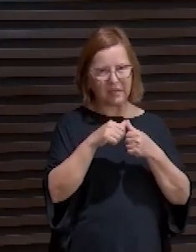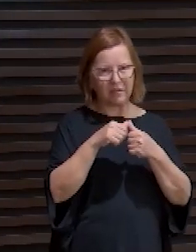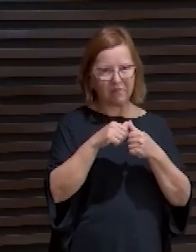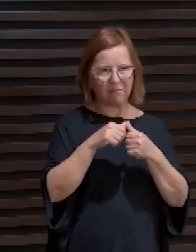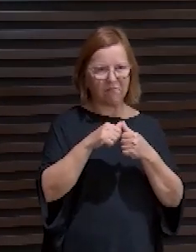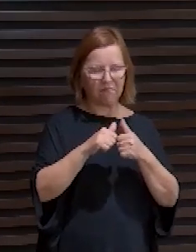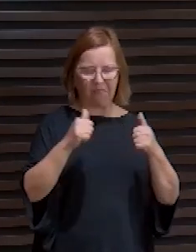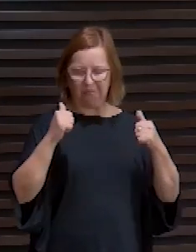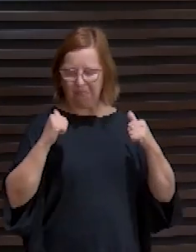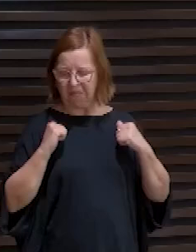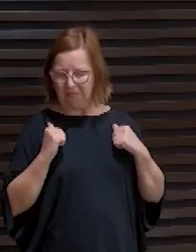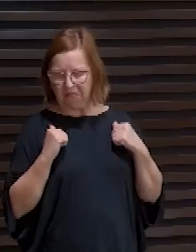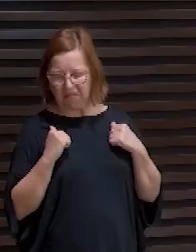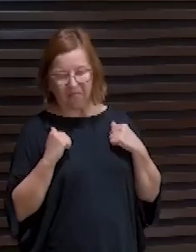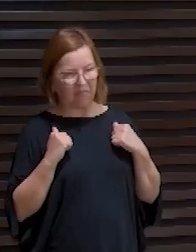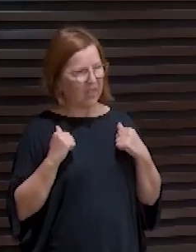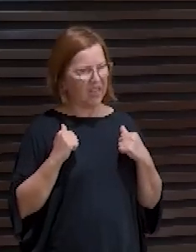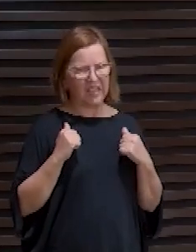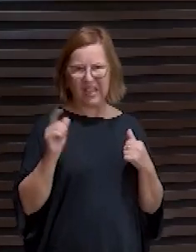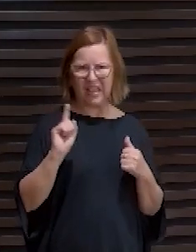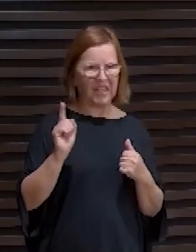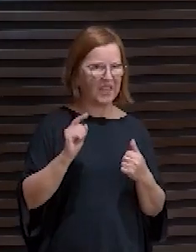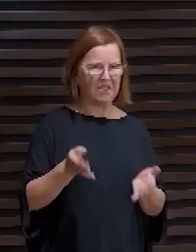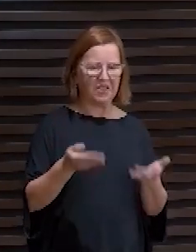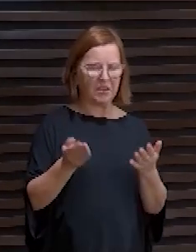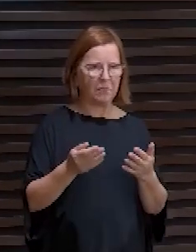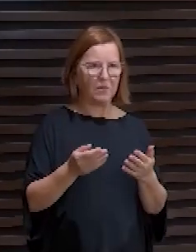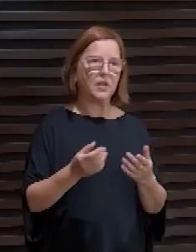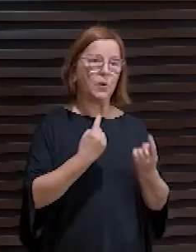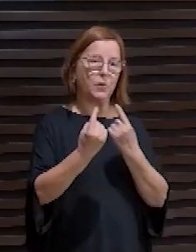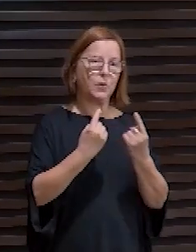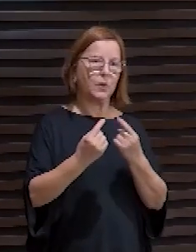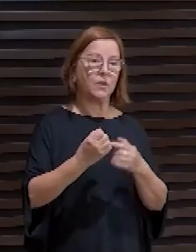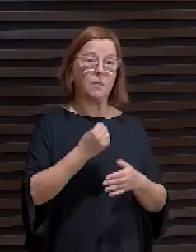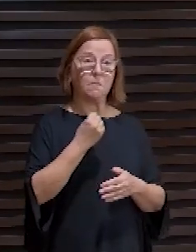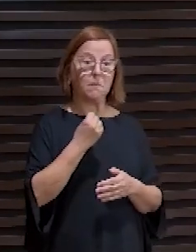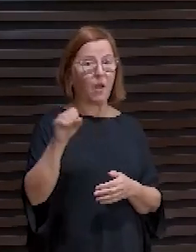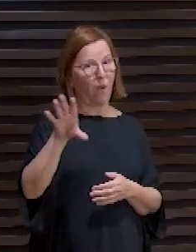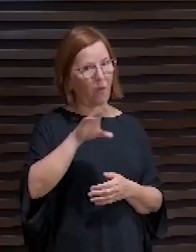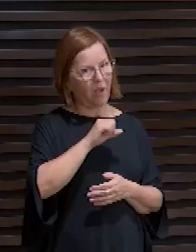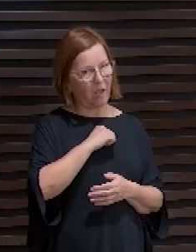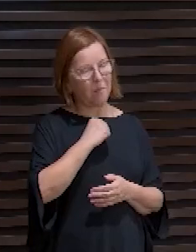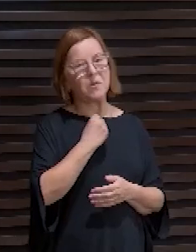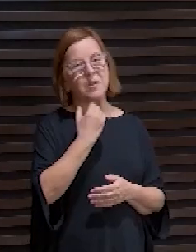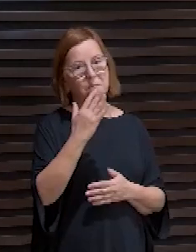estimularmos mutuamente ao amor e às boas obras. Geralmente, isso acontece por causa